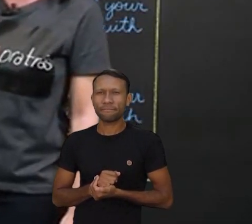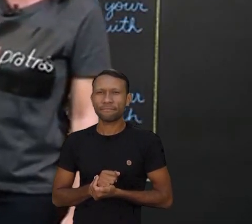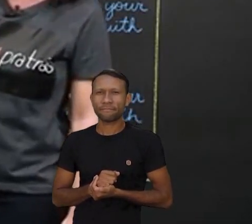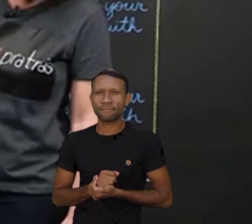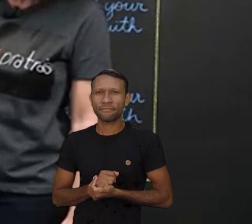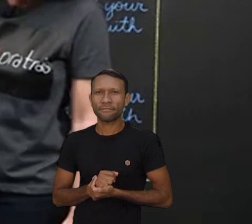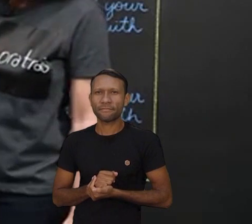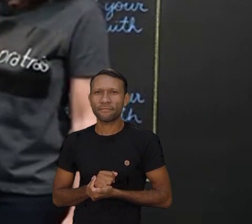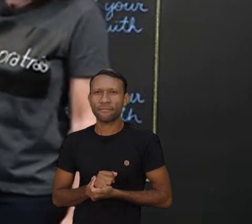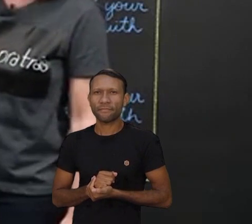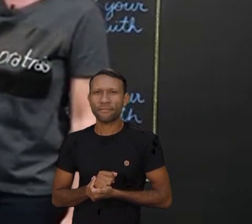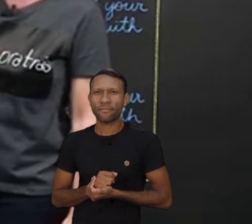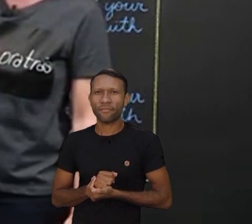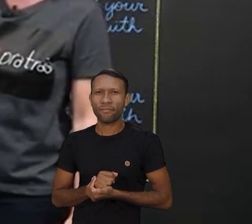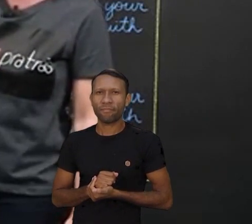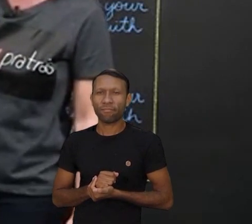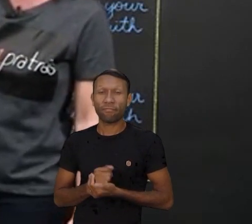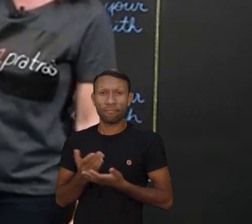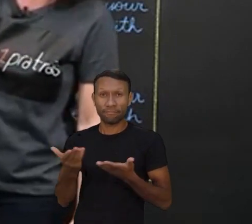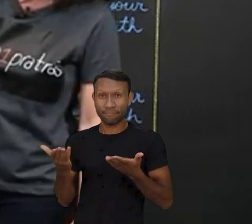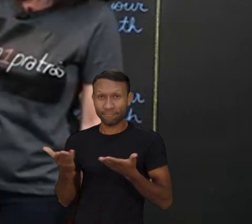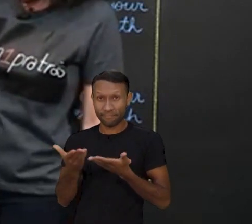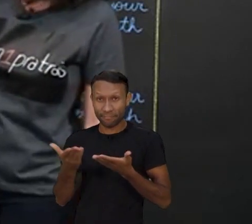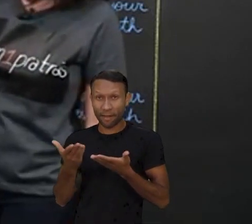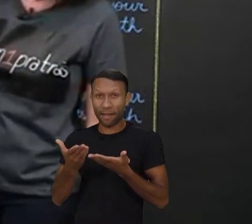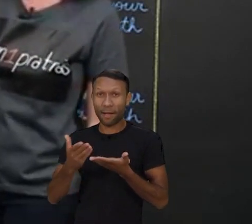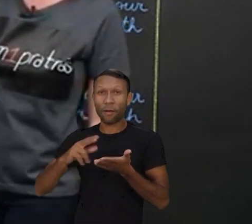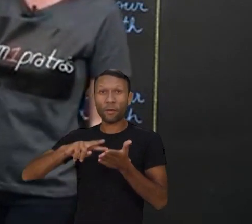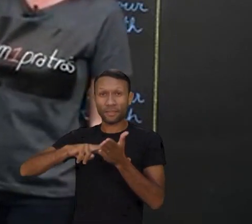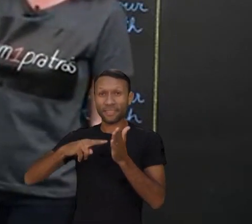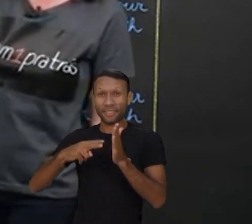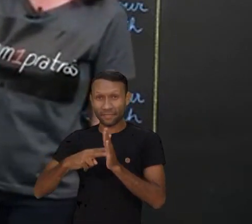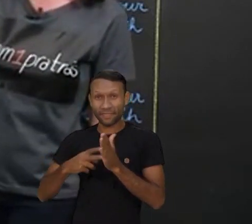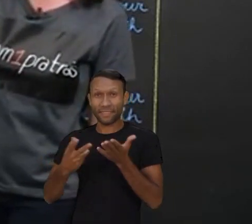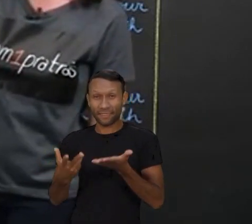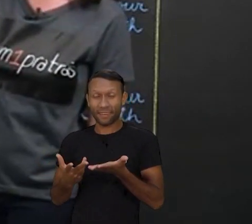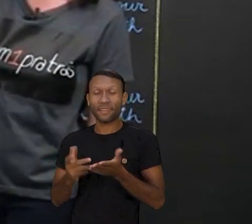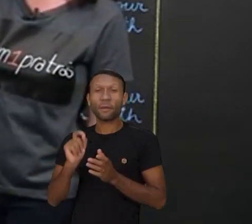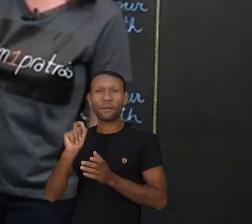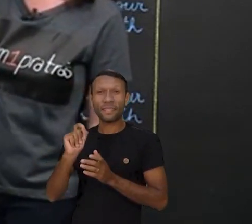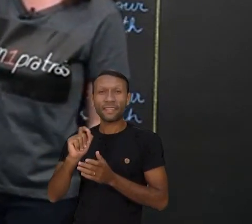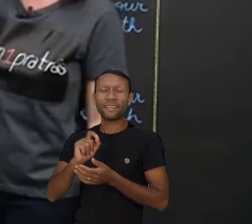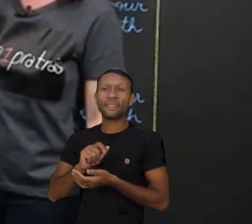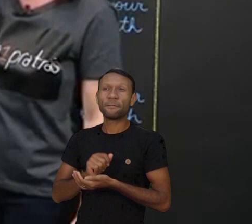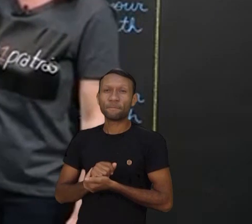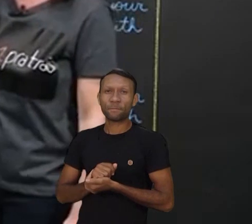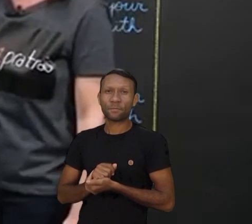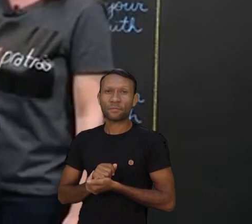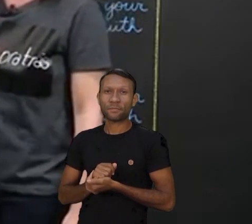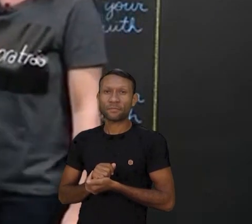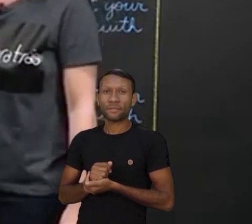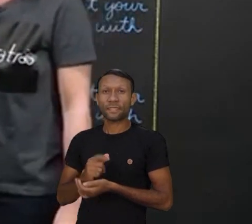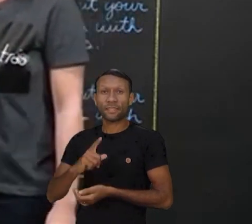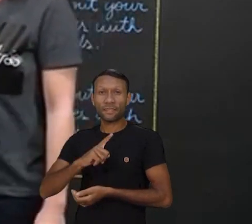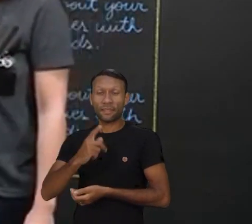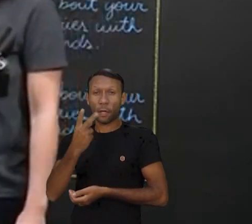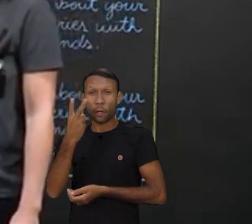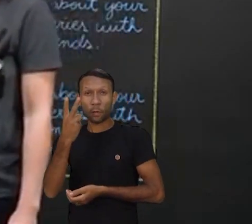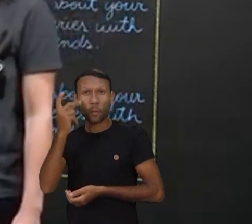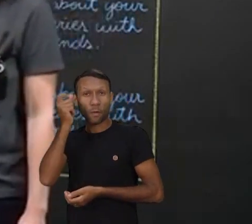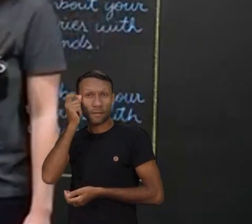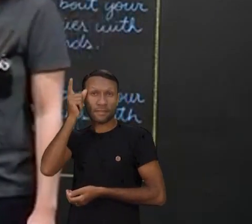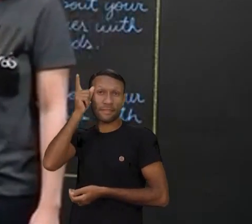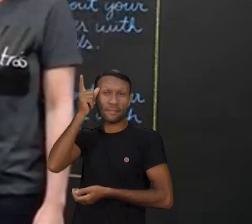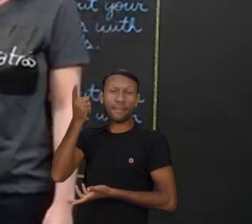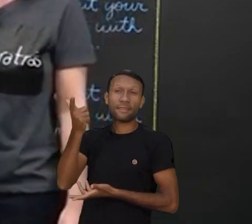and realize the person is waving at someone else. 2 ideias. Uma seria